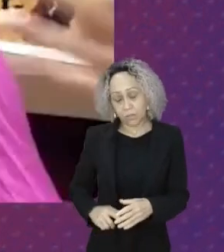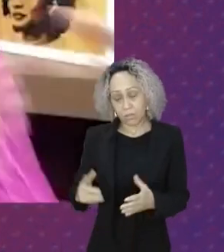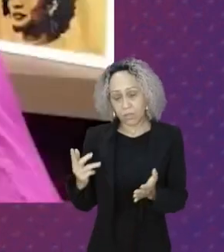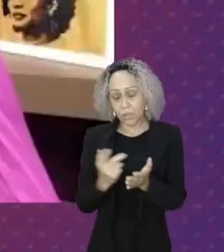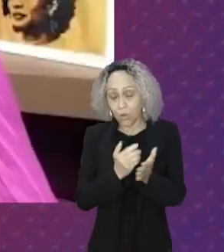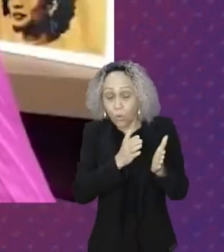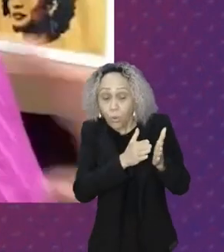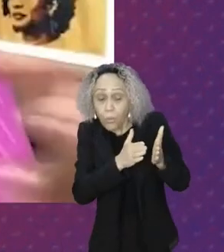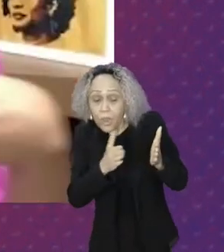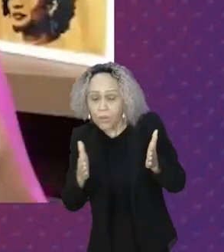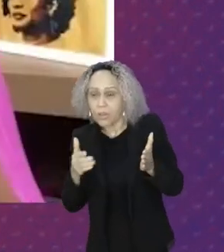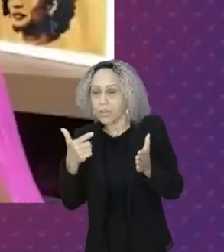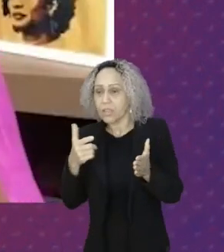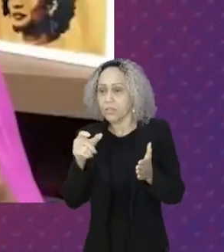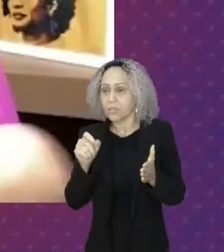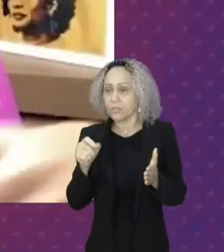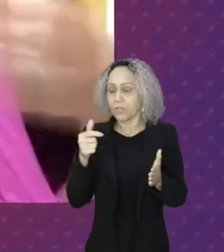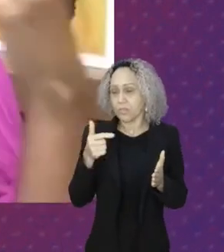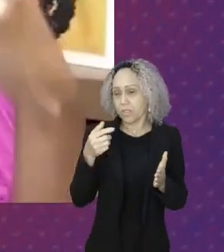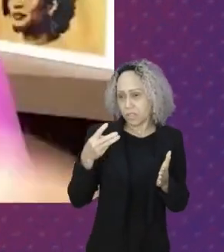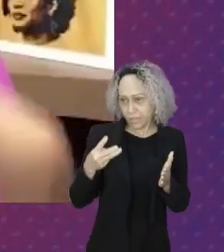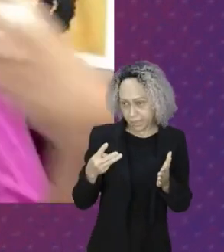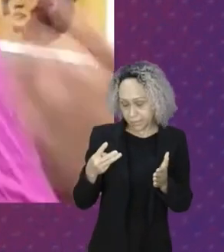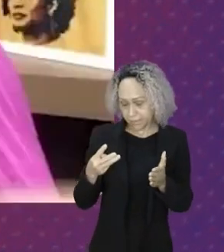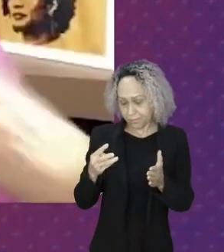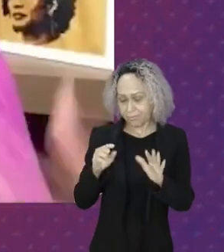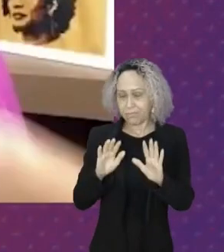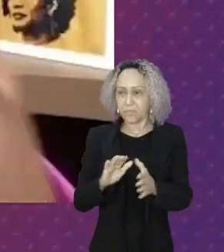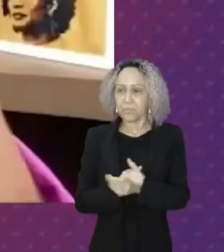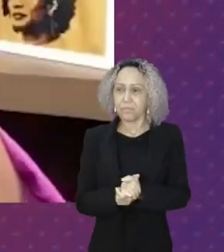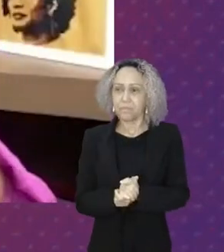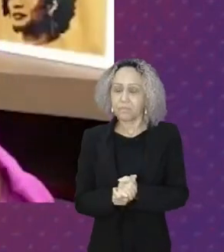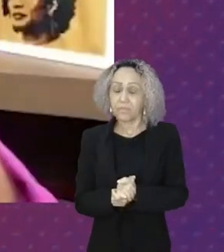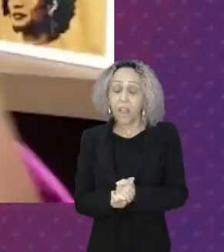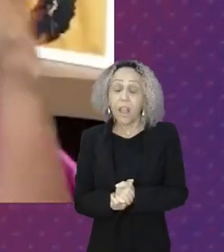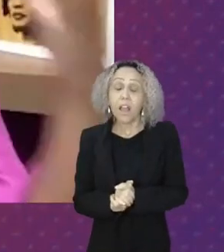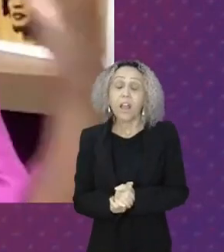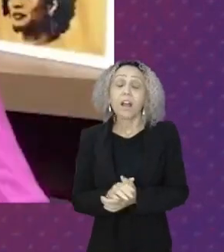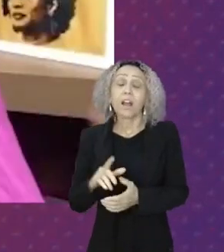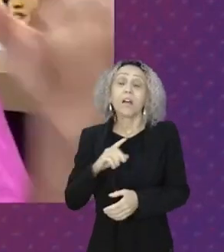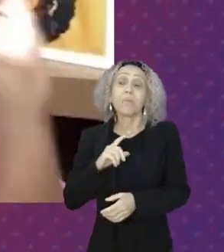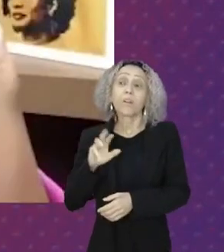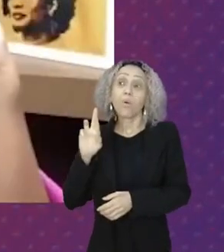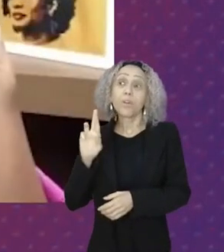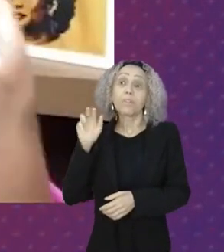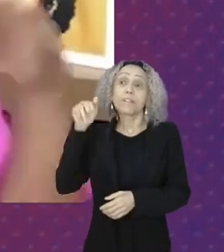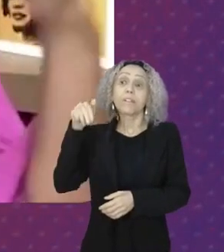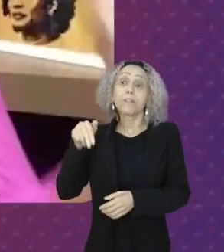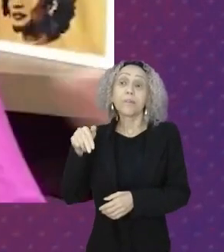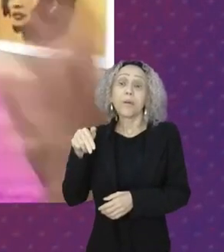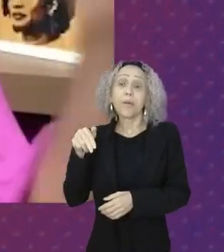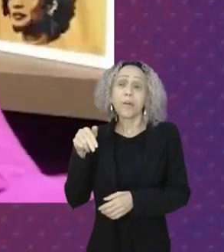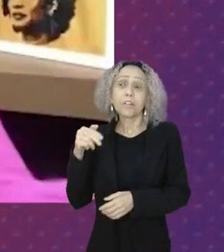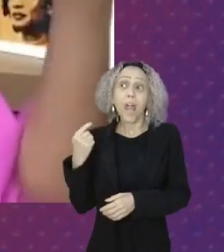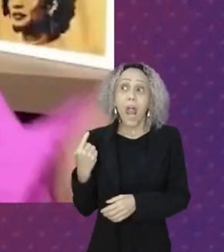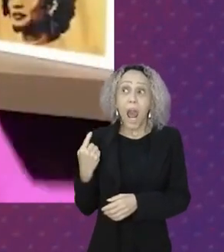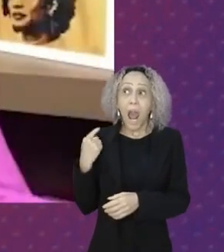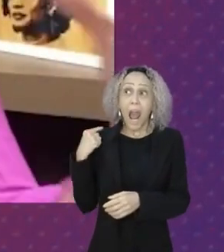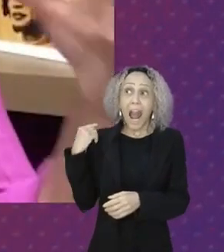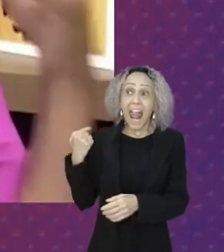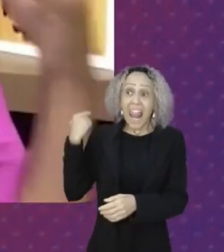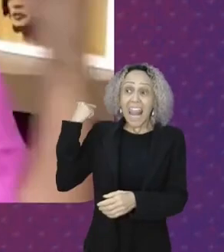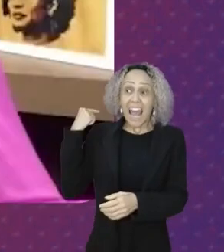Norte, no período passado, era o único a ter uma governadora mulher, a governadora Fátima, a primeira